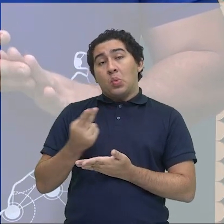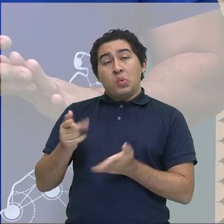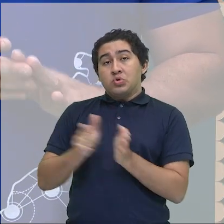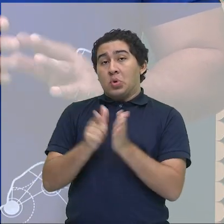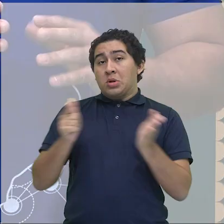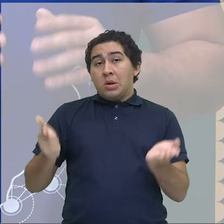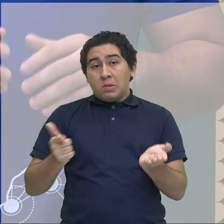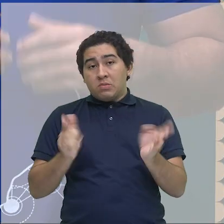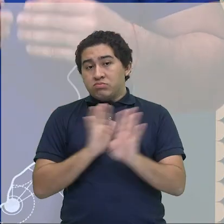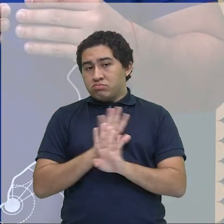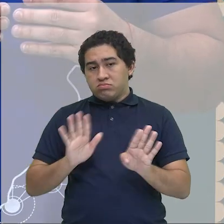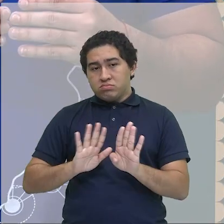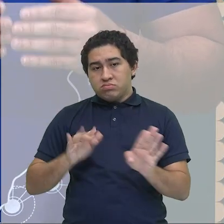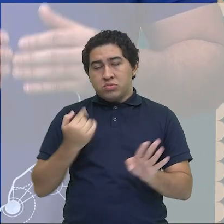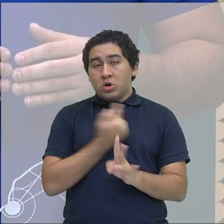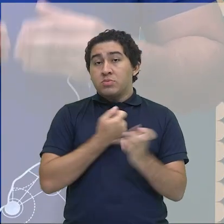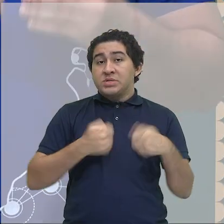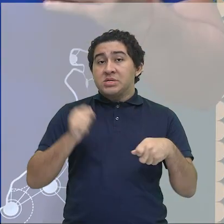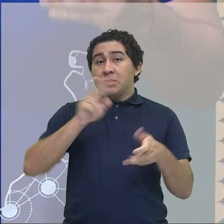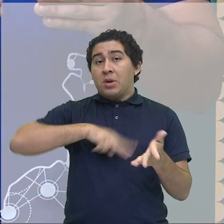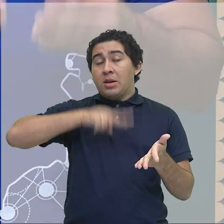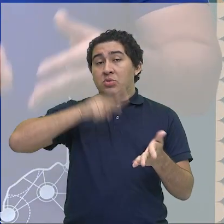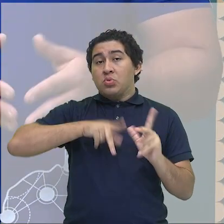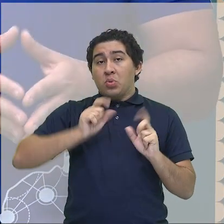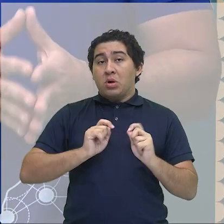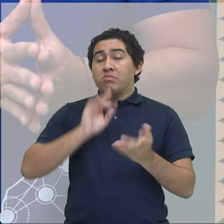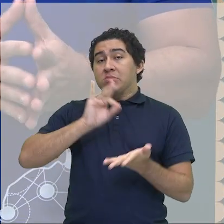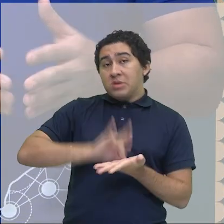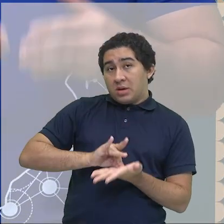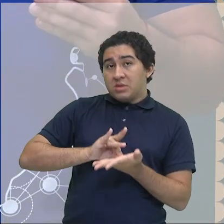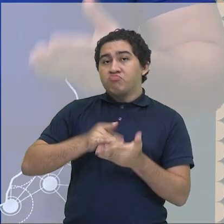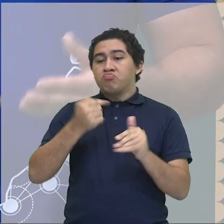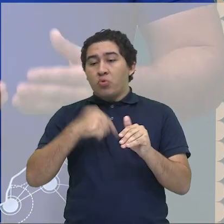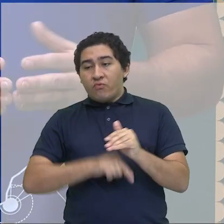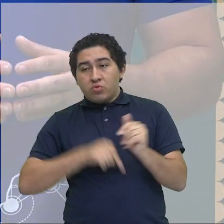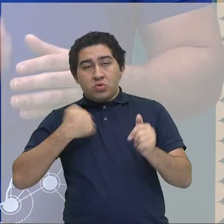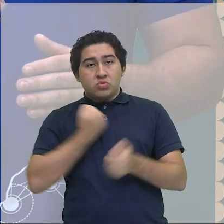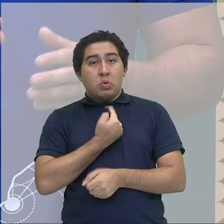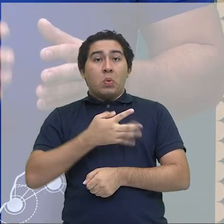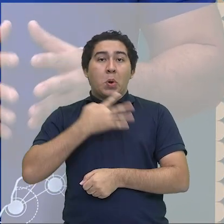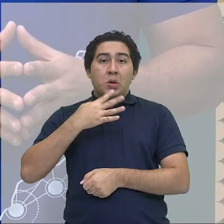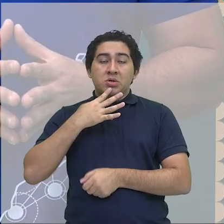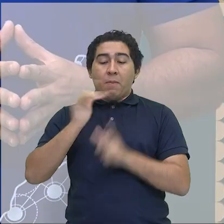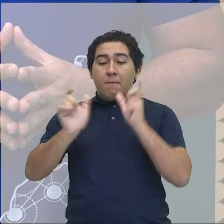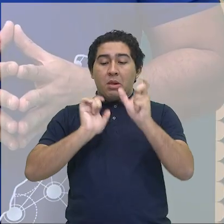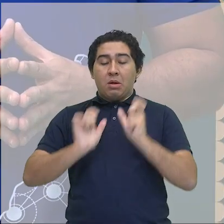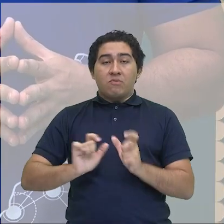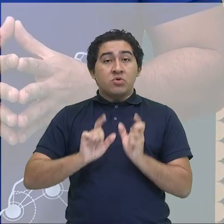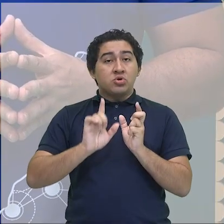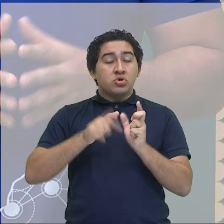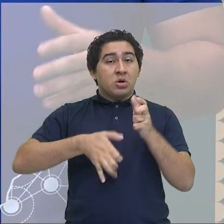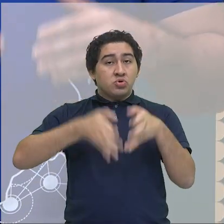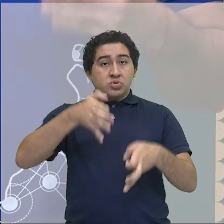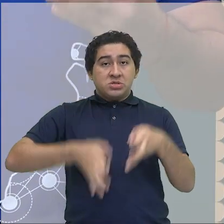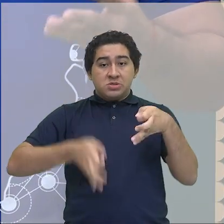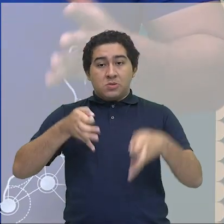jornais, ok? Nós precisamos de uma leitura mais aprofundada para poder conhecer os termos jurídicos.